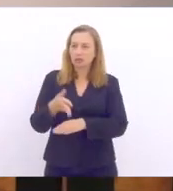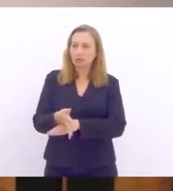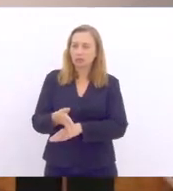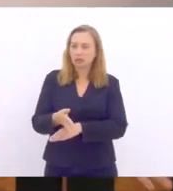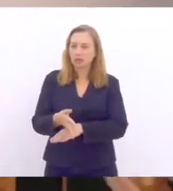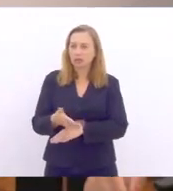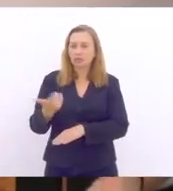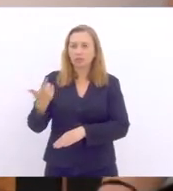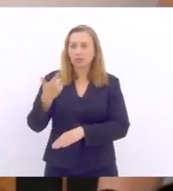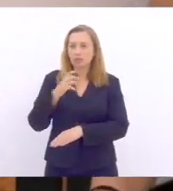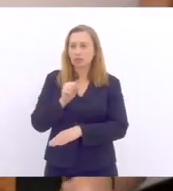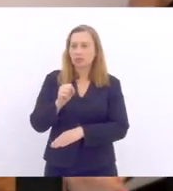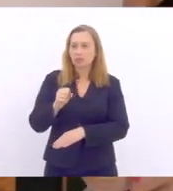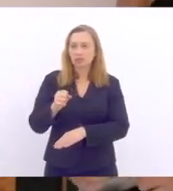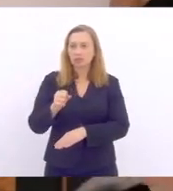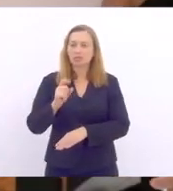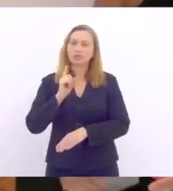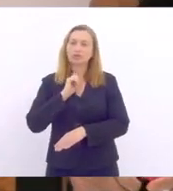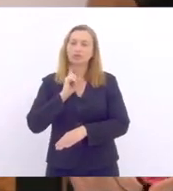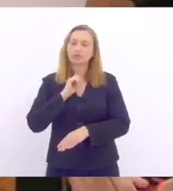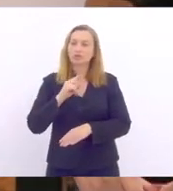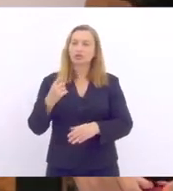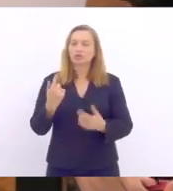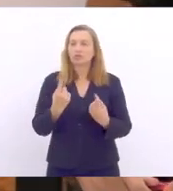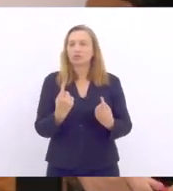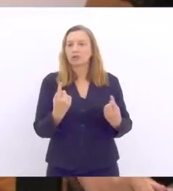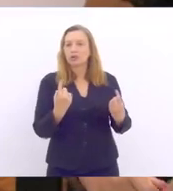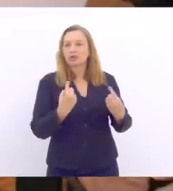do Flamengo, para o Flamengo ir lá torcer contra o Vasco.